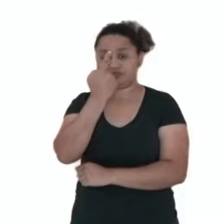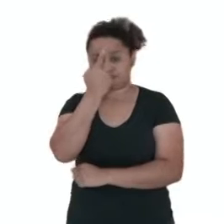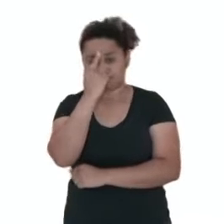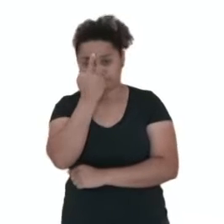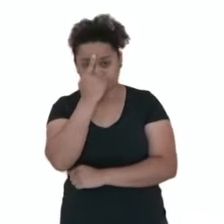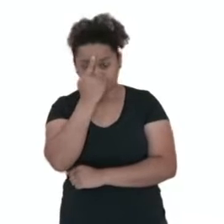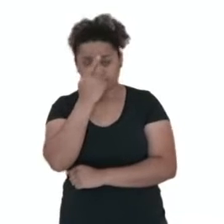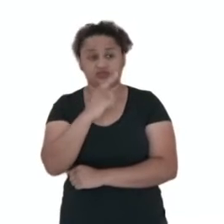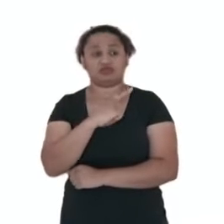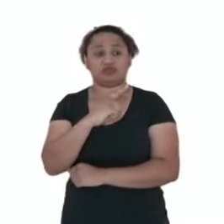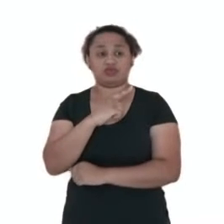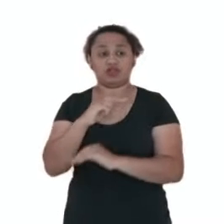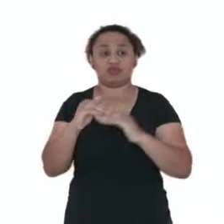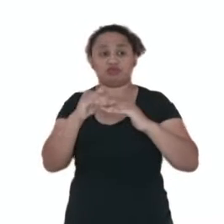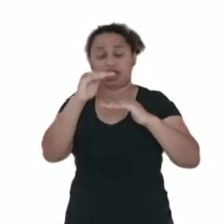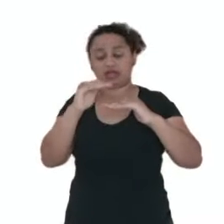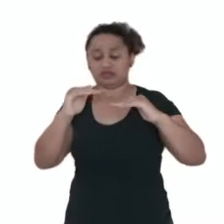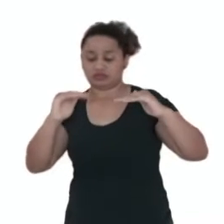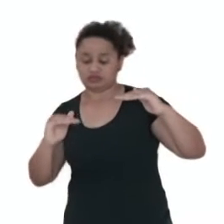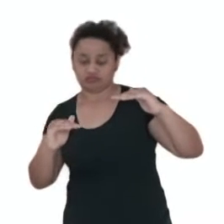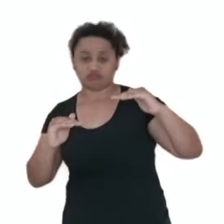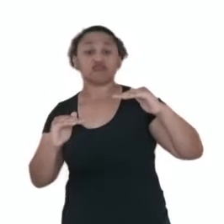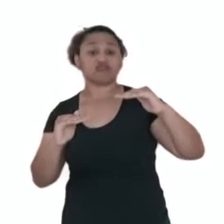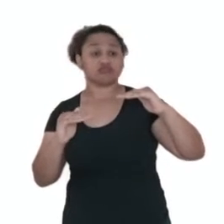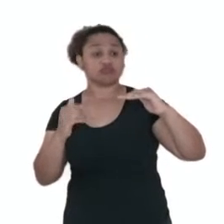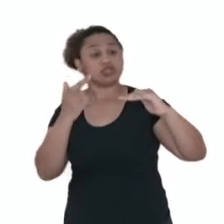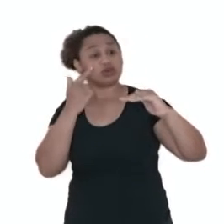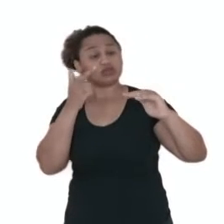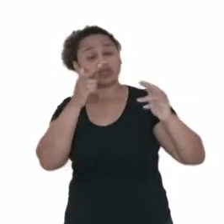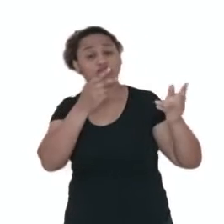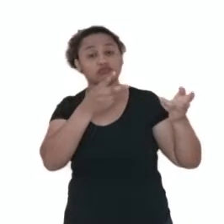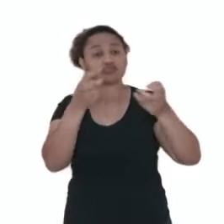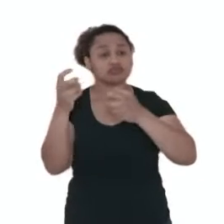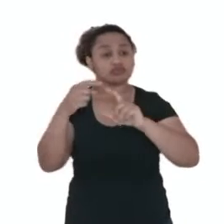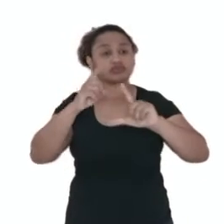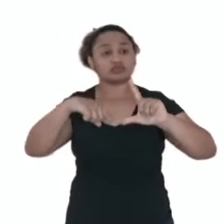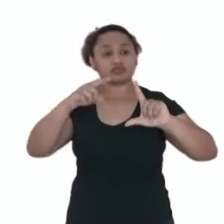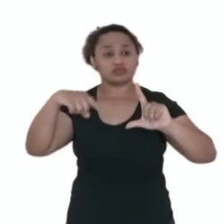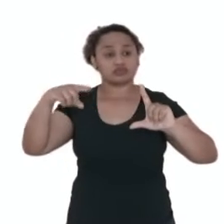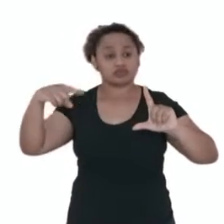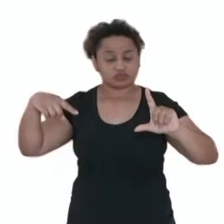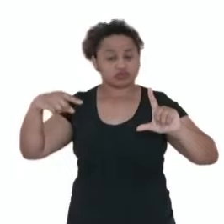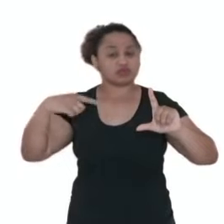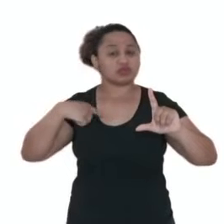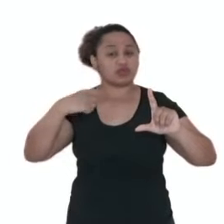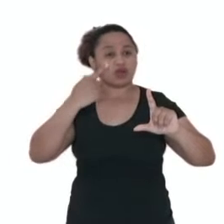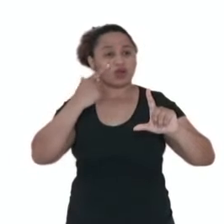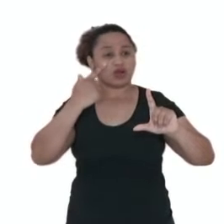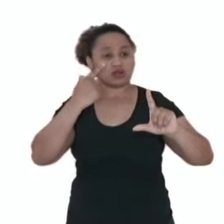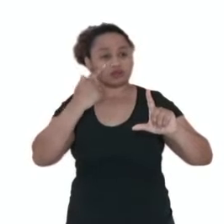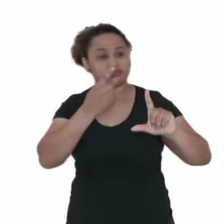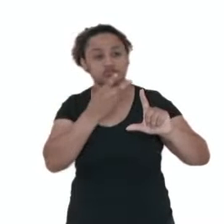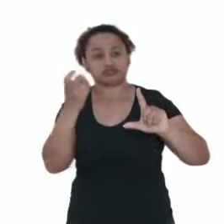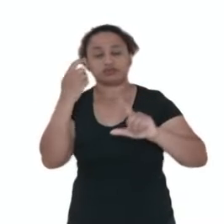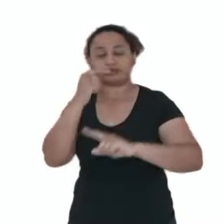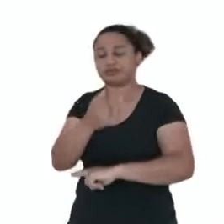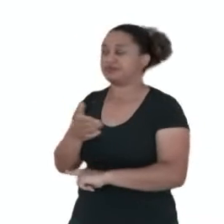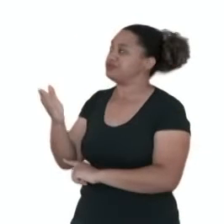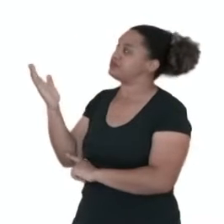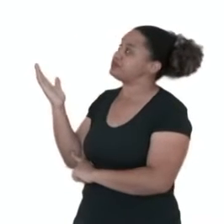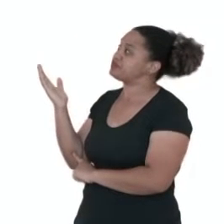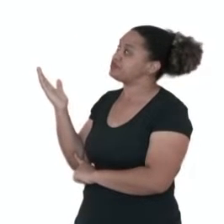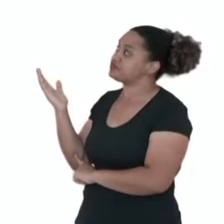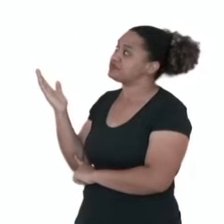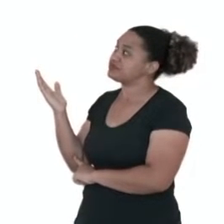questão de pegada ecológica maior que a biocapacidade, a China também, e a nível de média mundial também temos essa situação, a